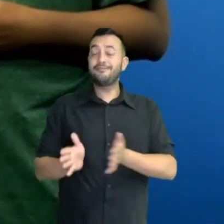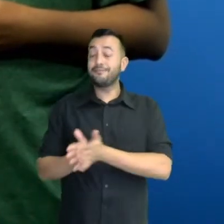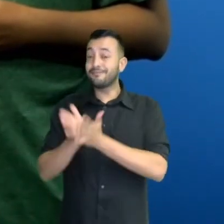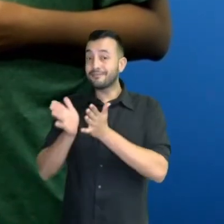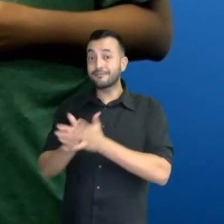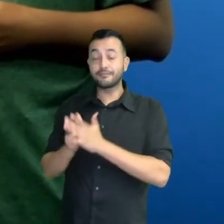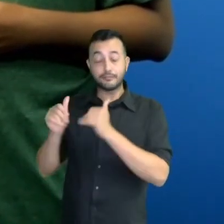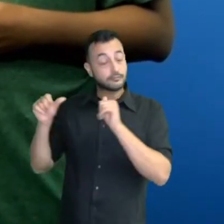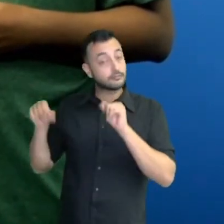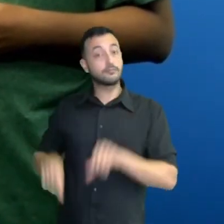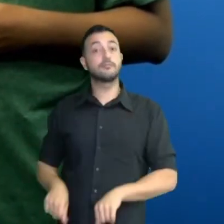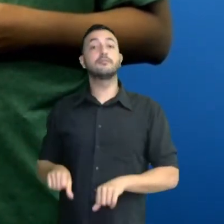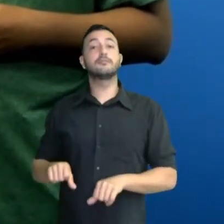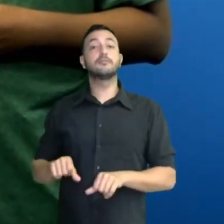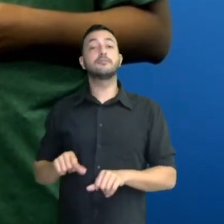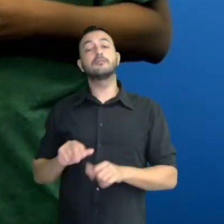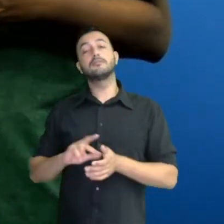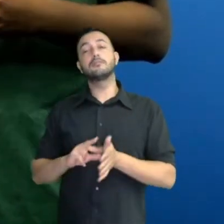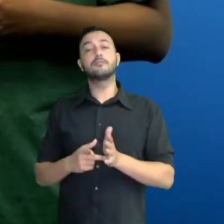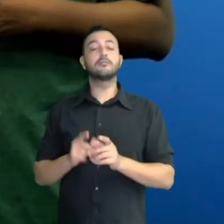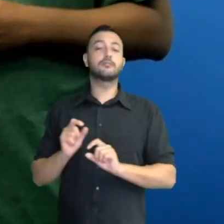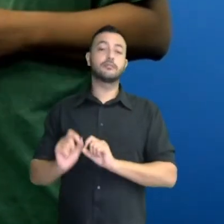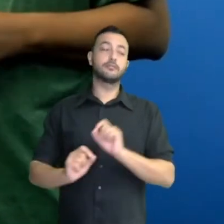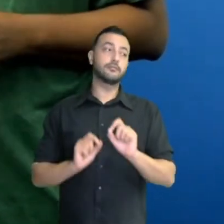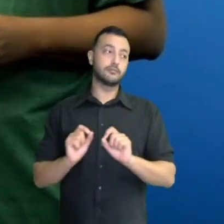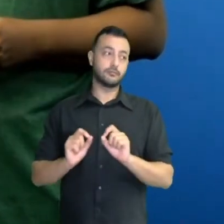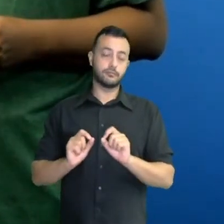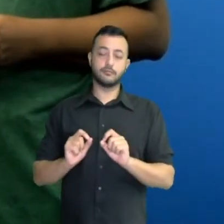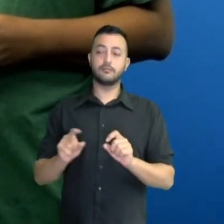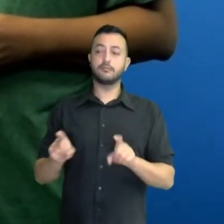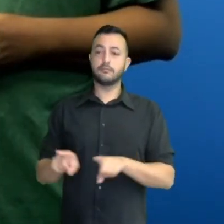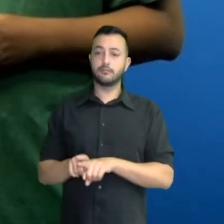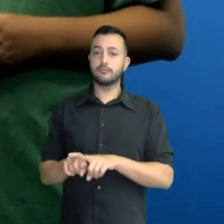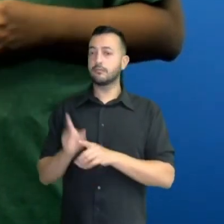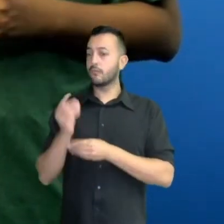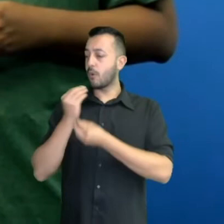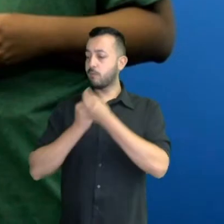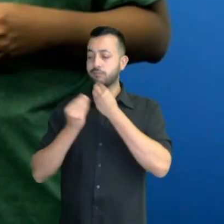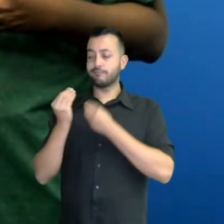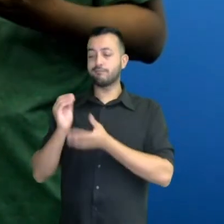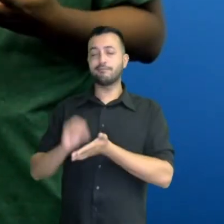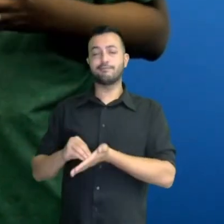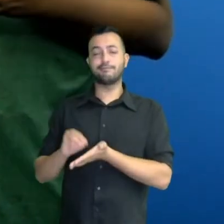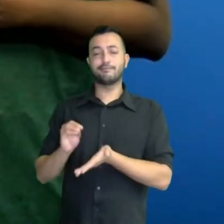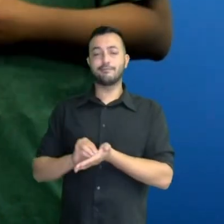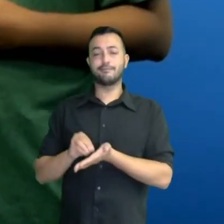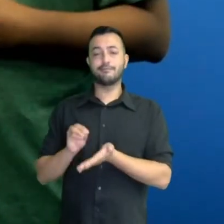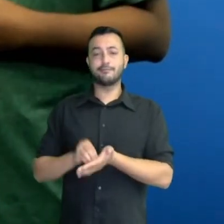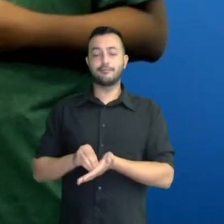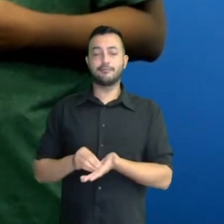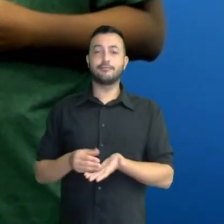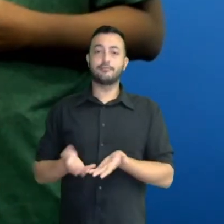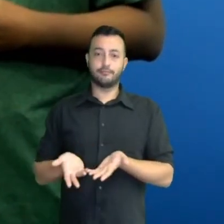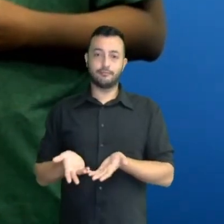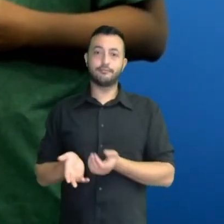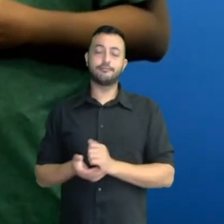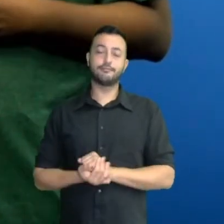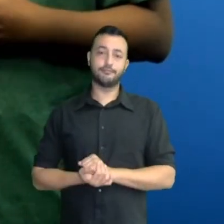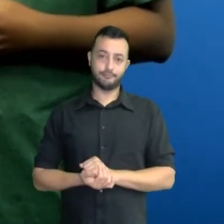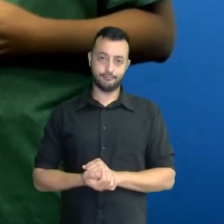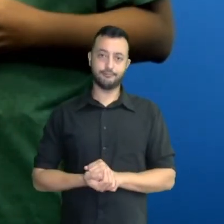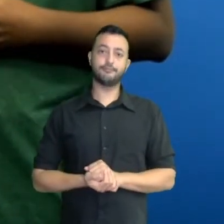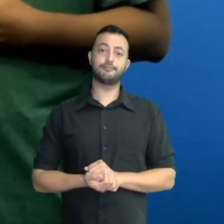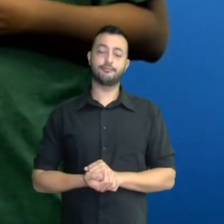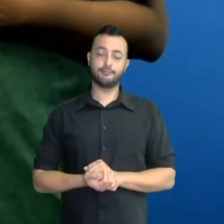pobreza, ela é aquela que atinge até esse básico. Então você nem o básico para suprir a